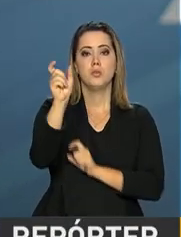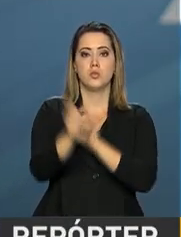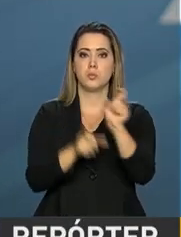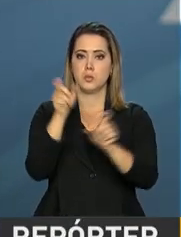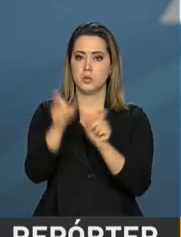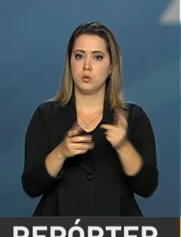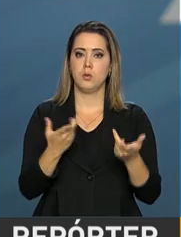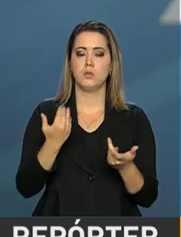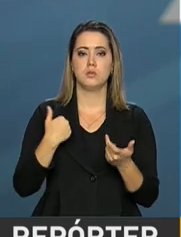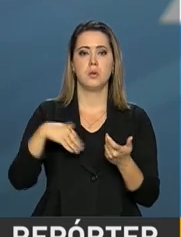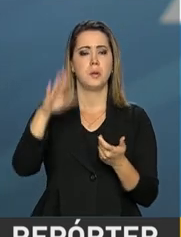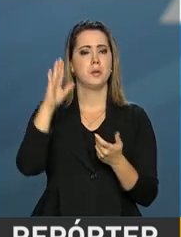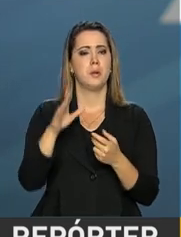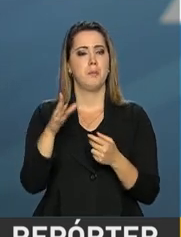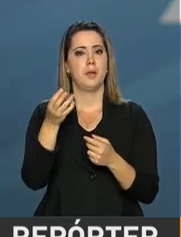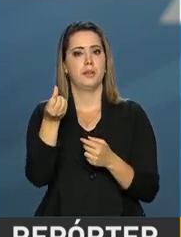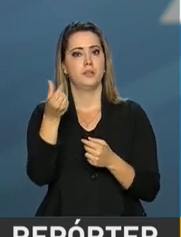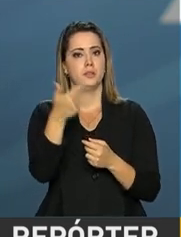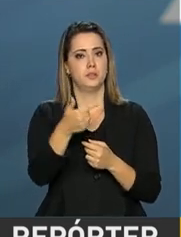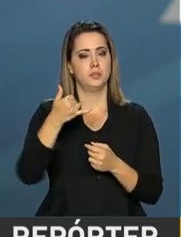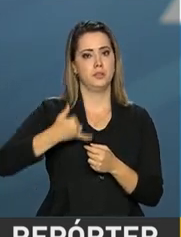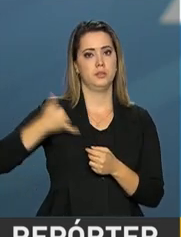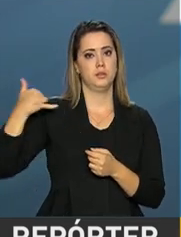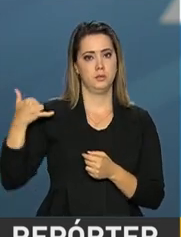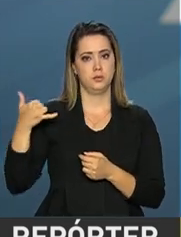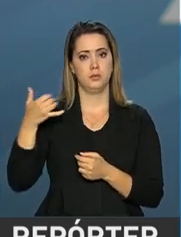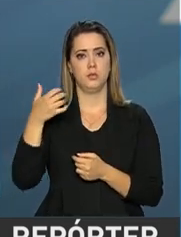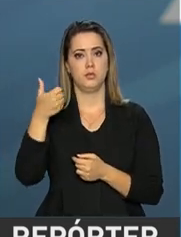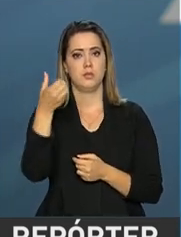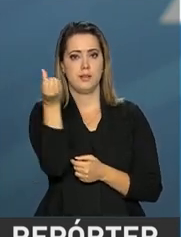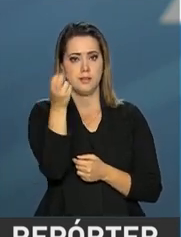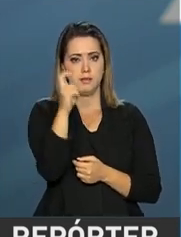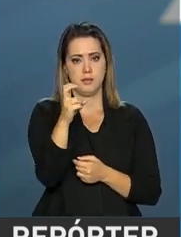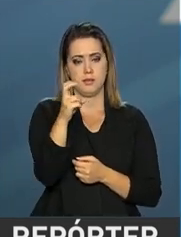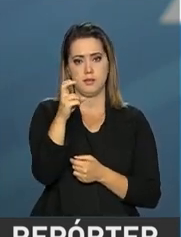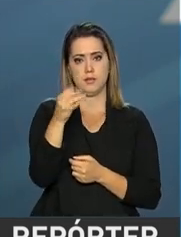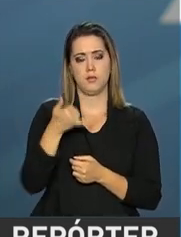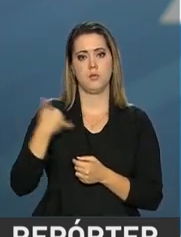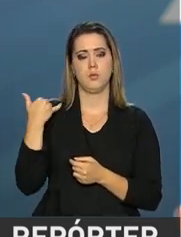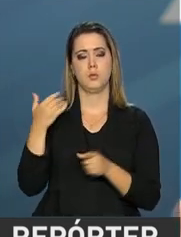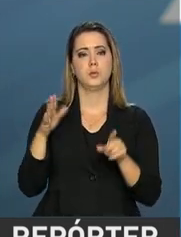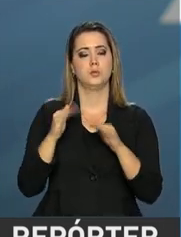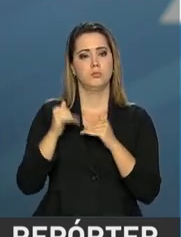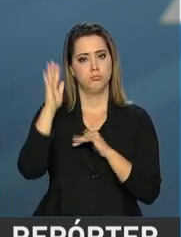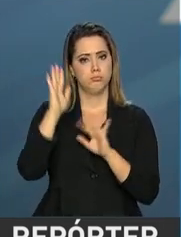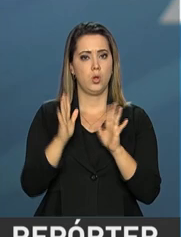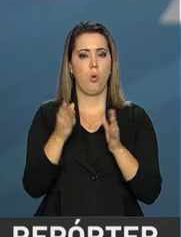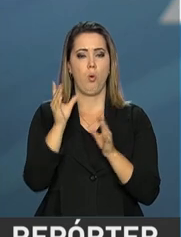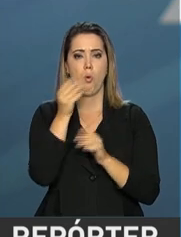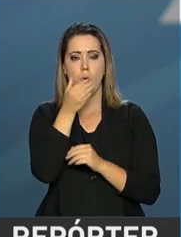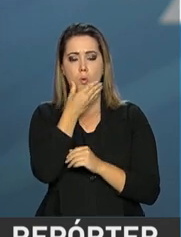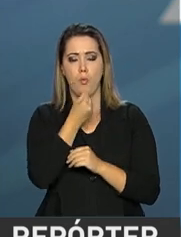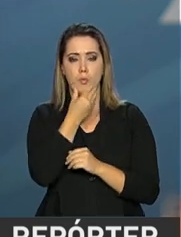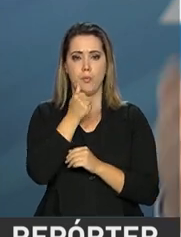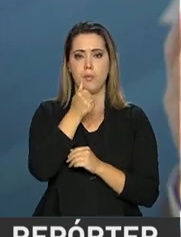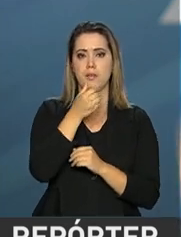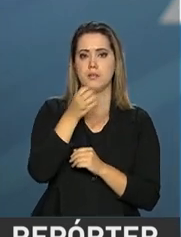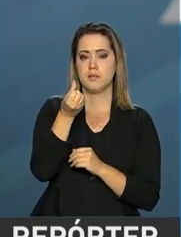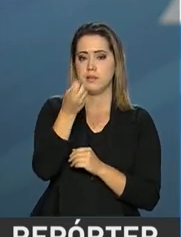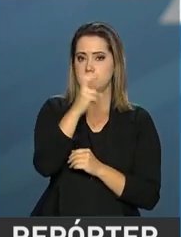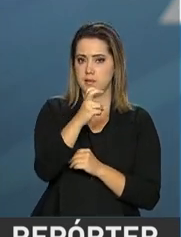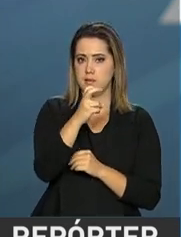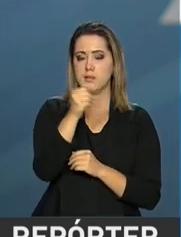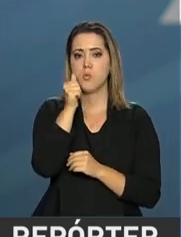pessoas, né, que estão nessa condição acima de 65 anos e 62, homens e mulheres.